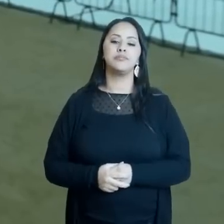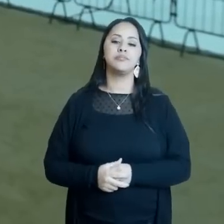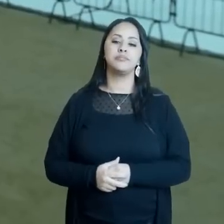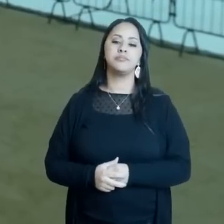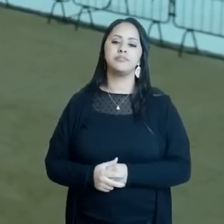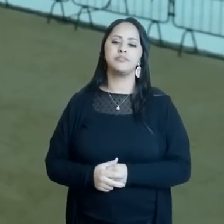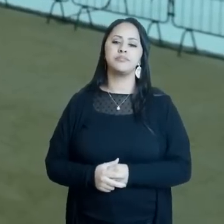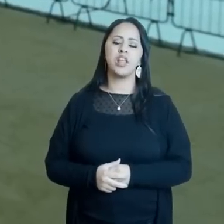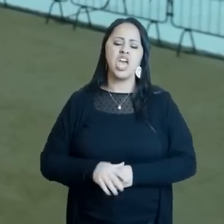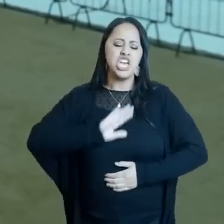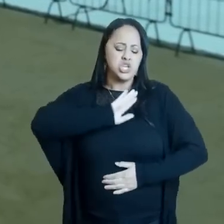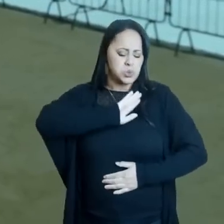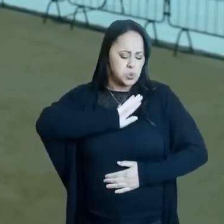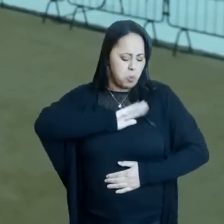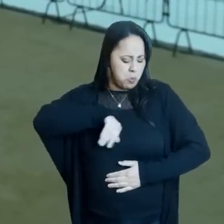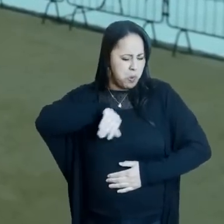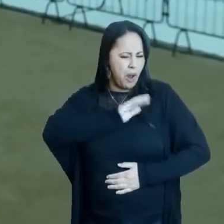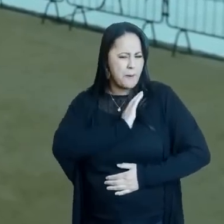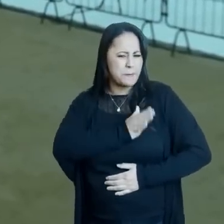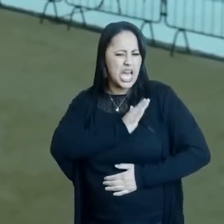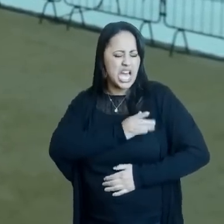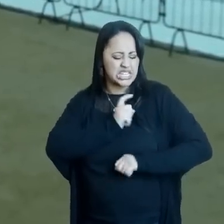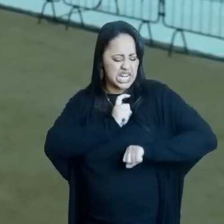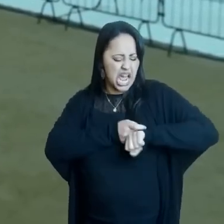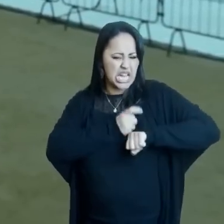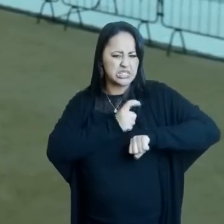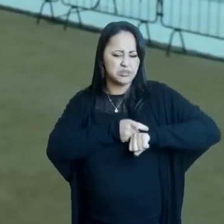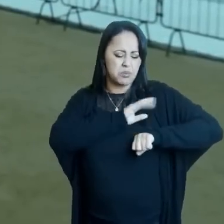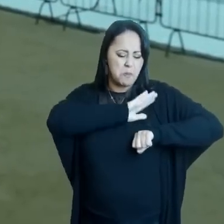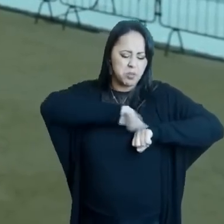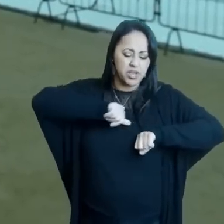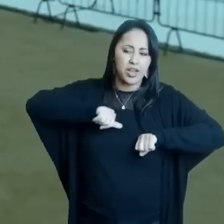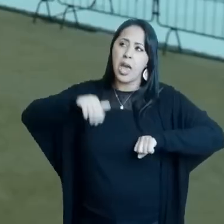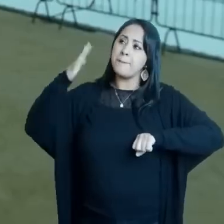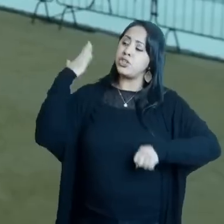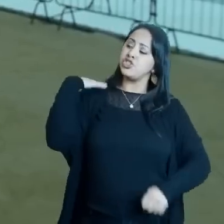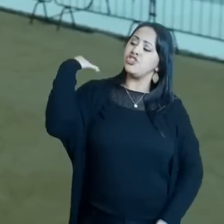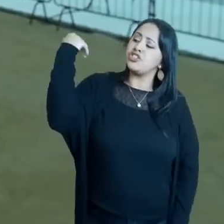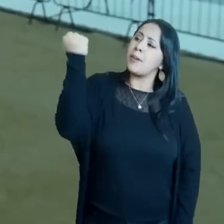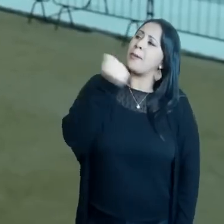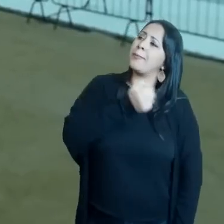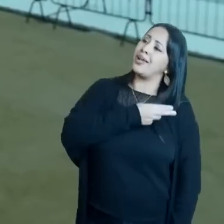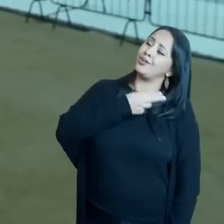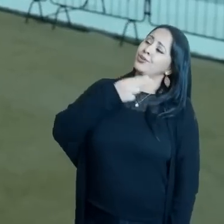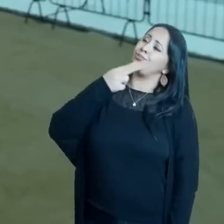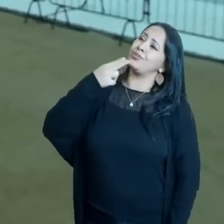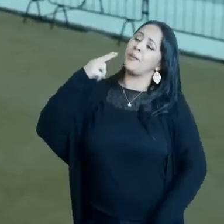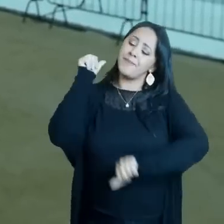pedra, me chama pelo nome.